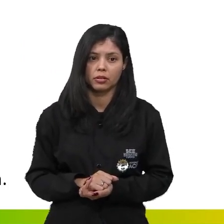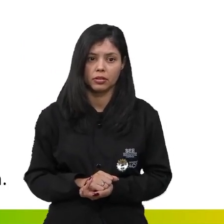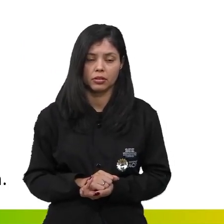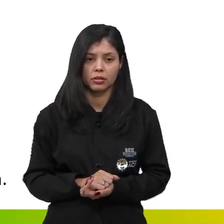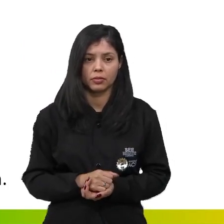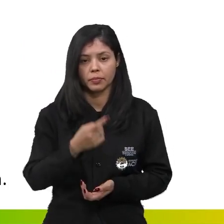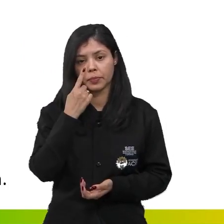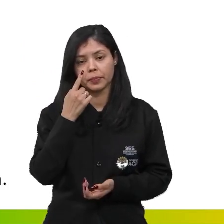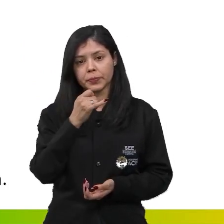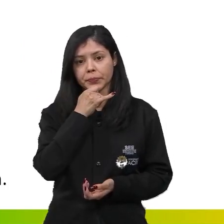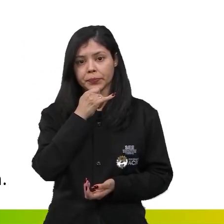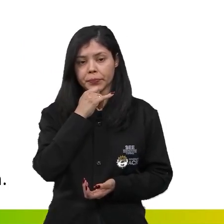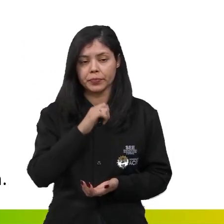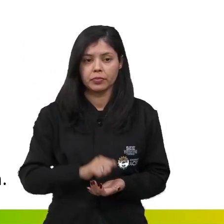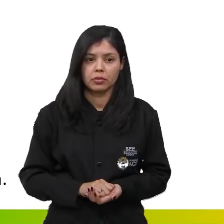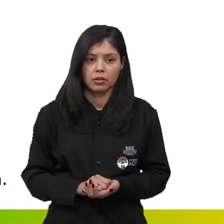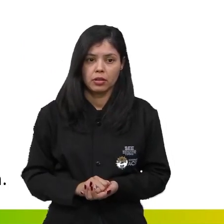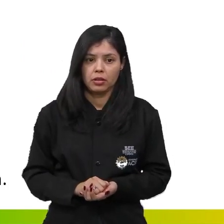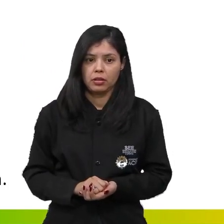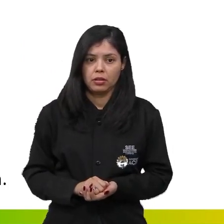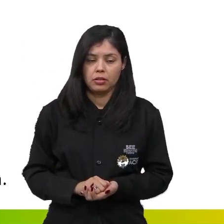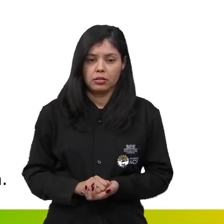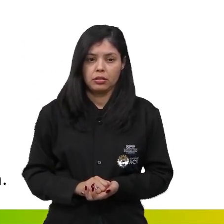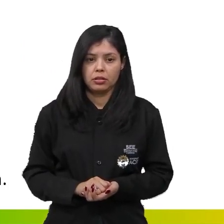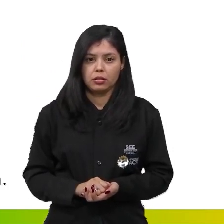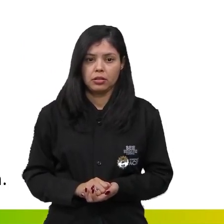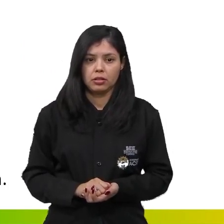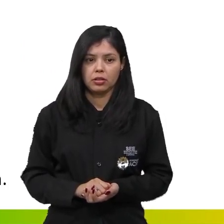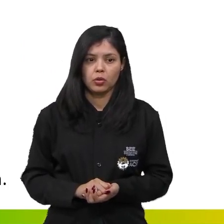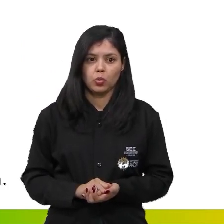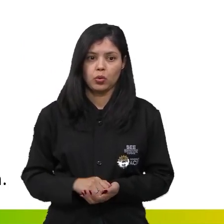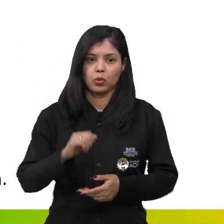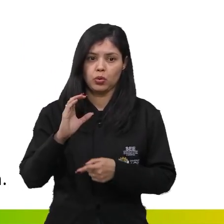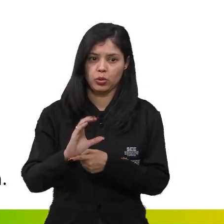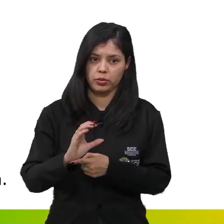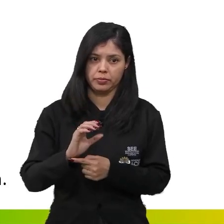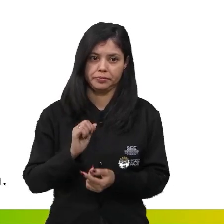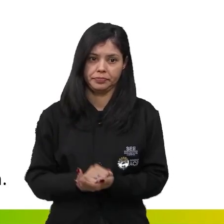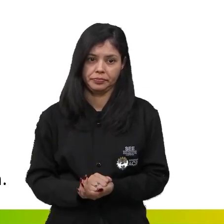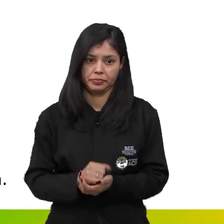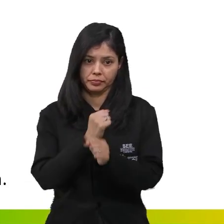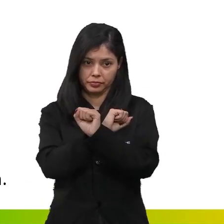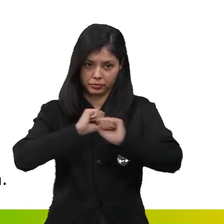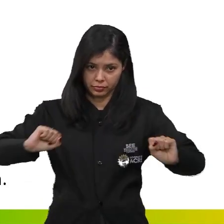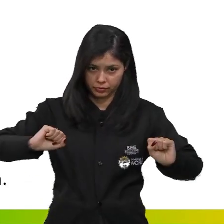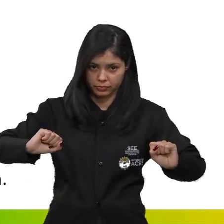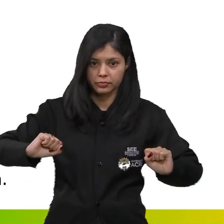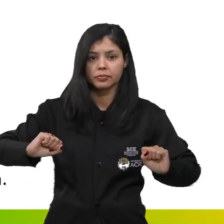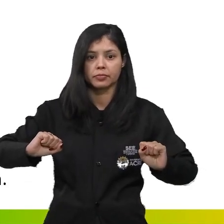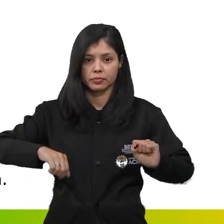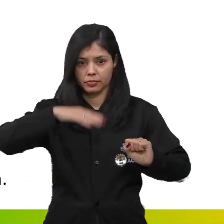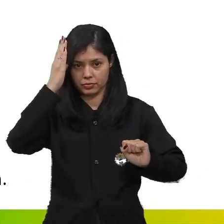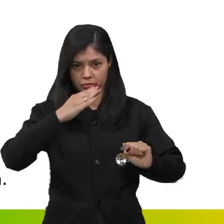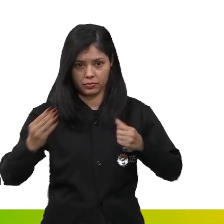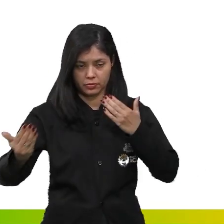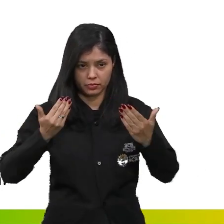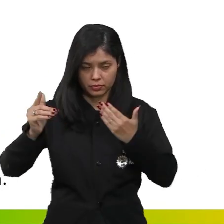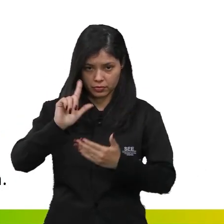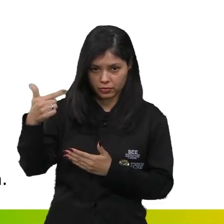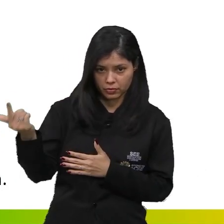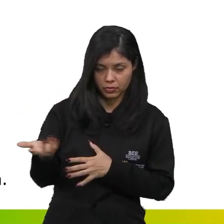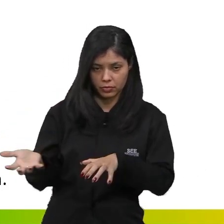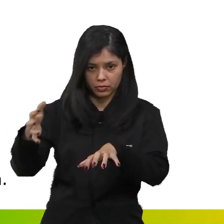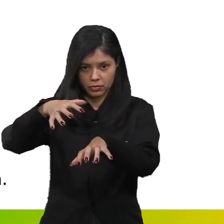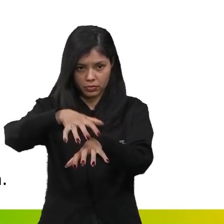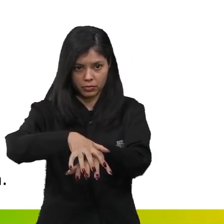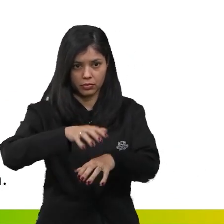A. Olha, por exemplo, aí, eu vou falar para vocês aqui, ó. Olha a letra C. A abolição precoce da escravidão